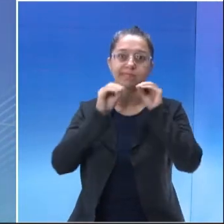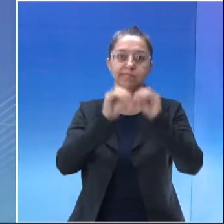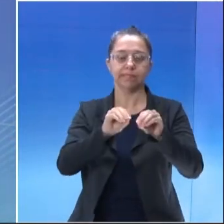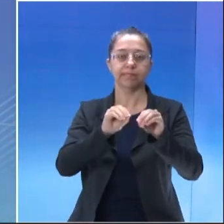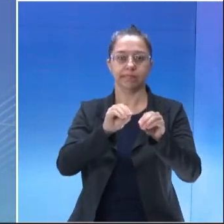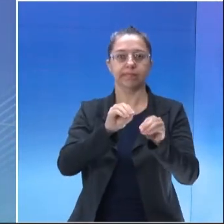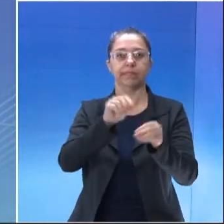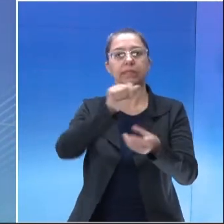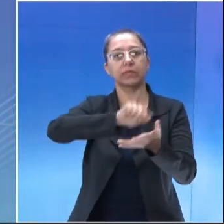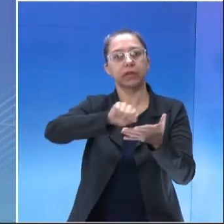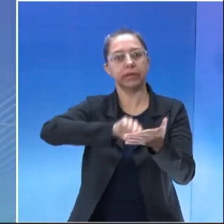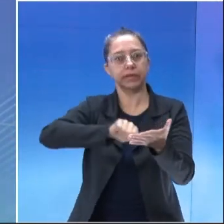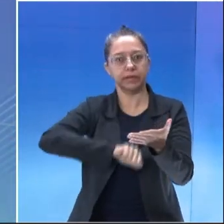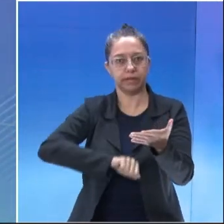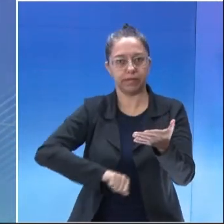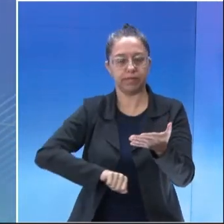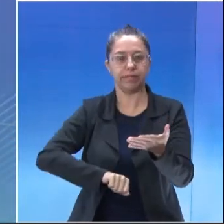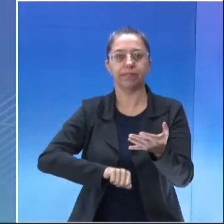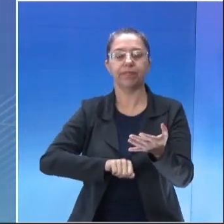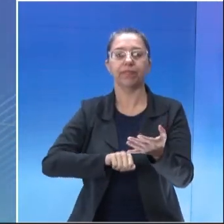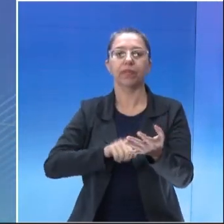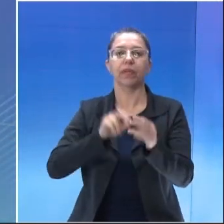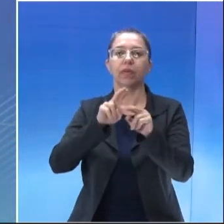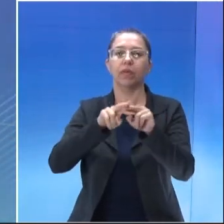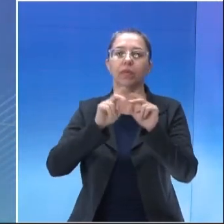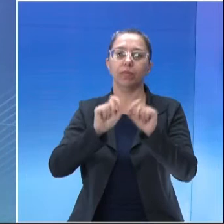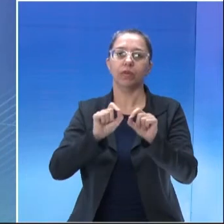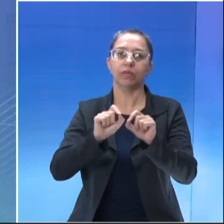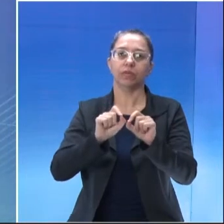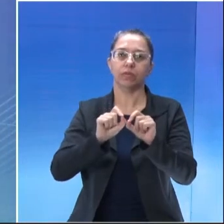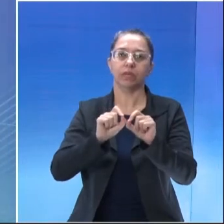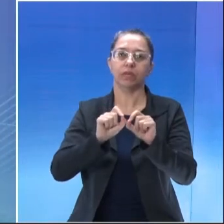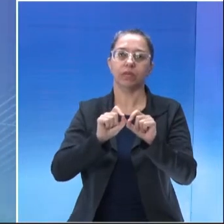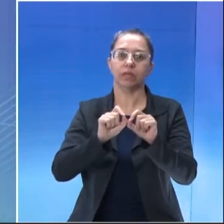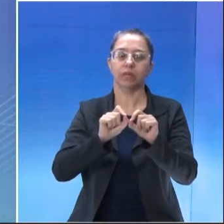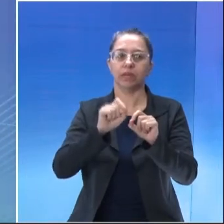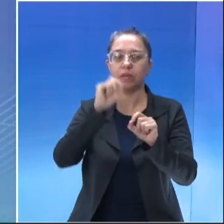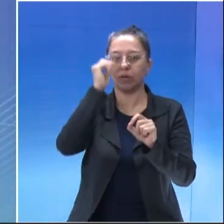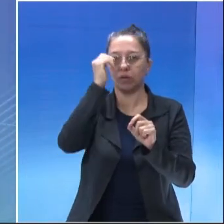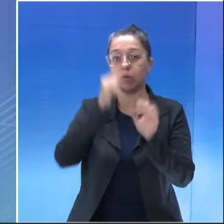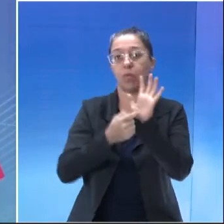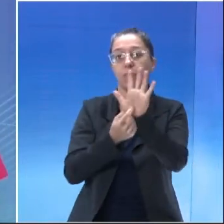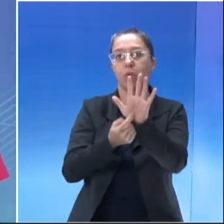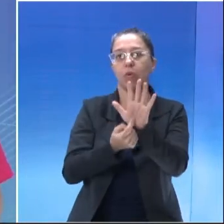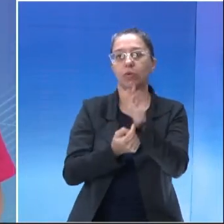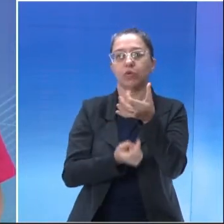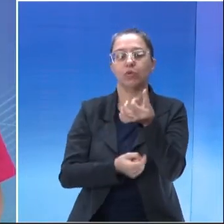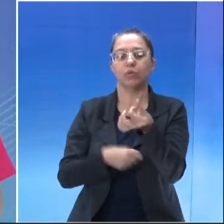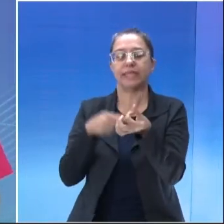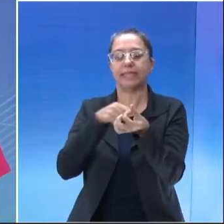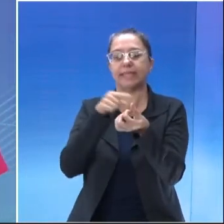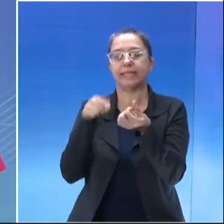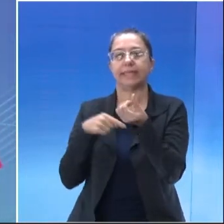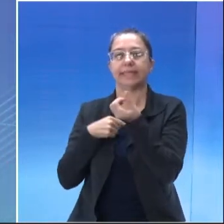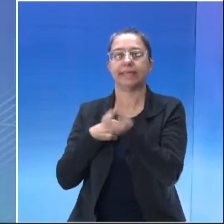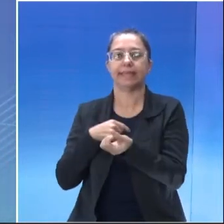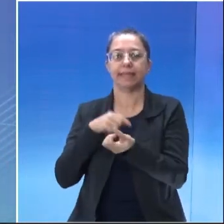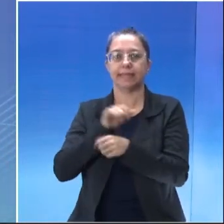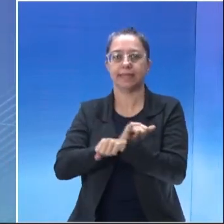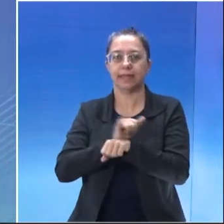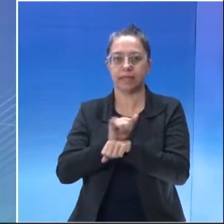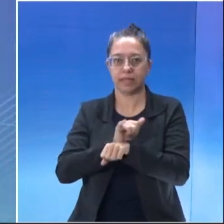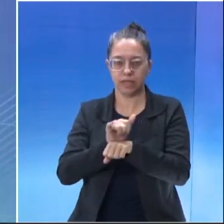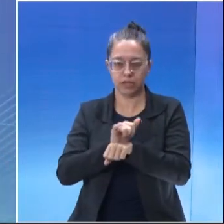alusão histórica. Então, gente, eu apresento para vocês hoje, nesta aula, 6 estratégias argumentativas. E